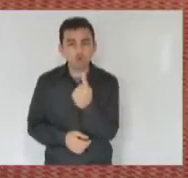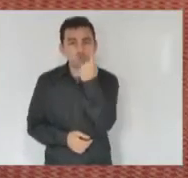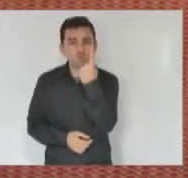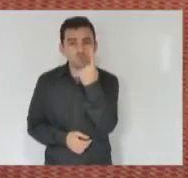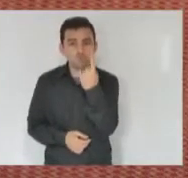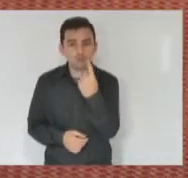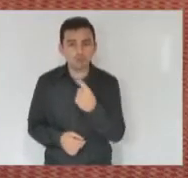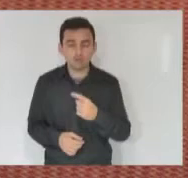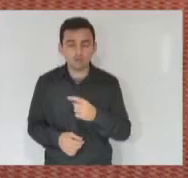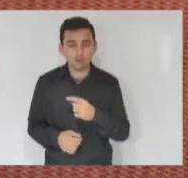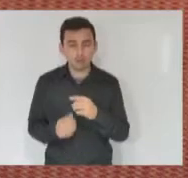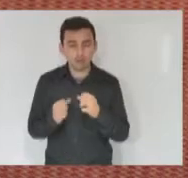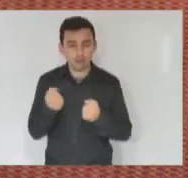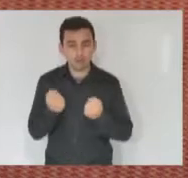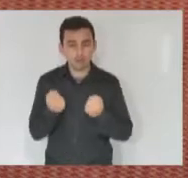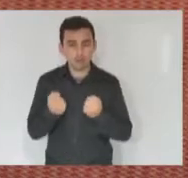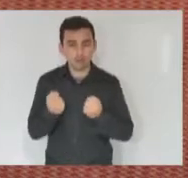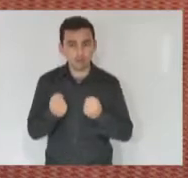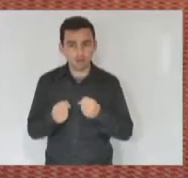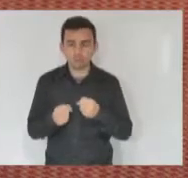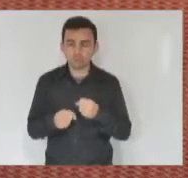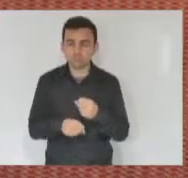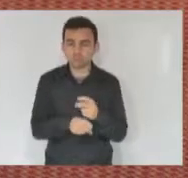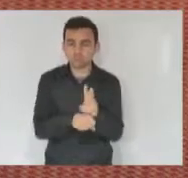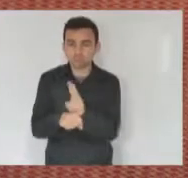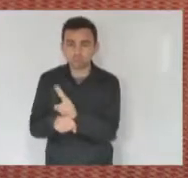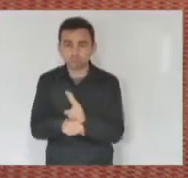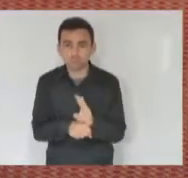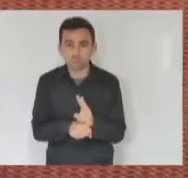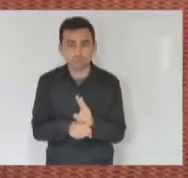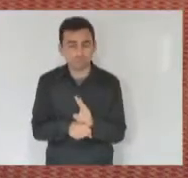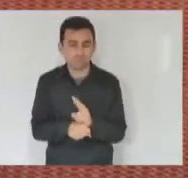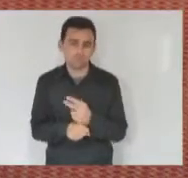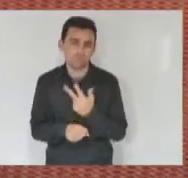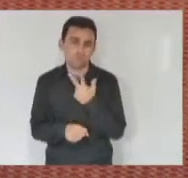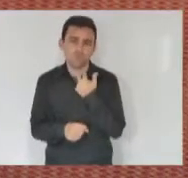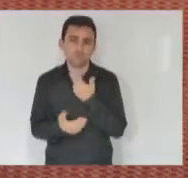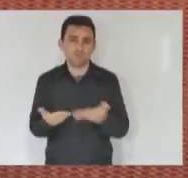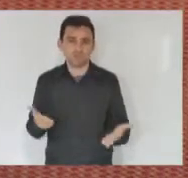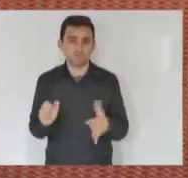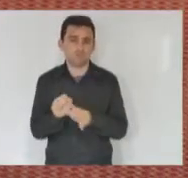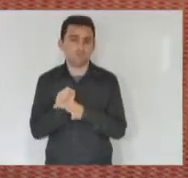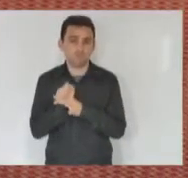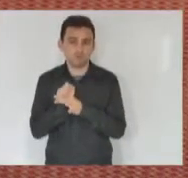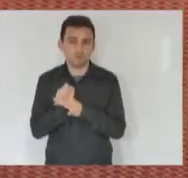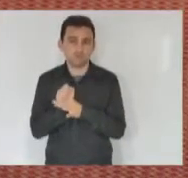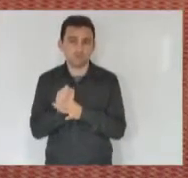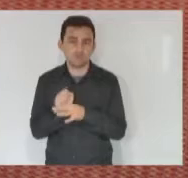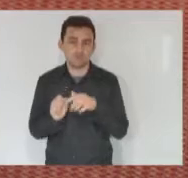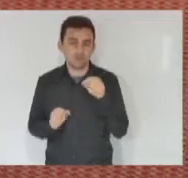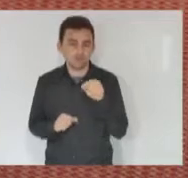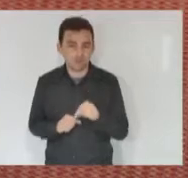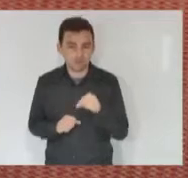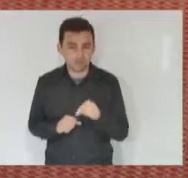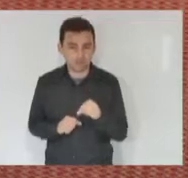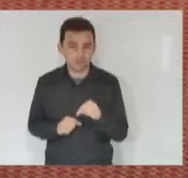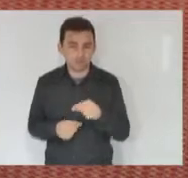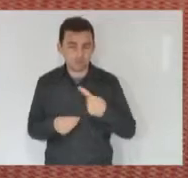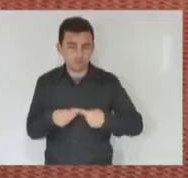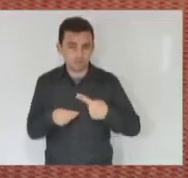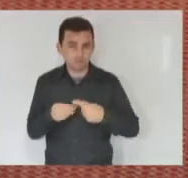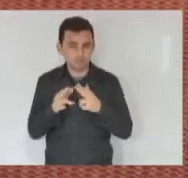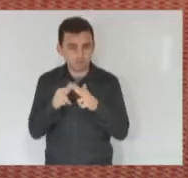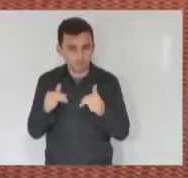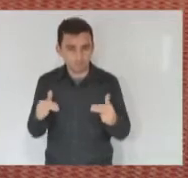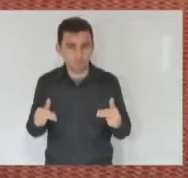atendendo toda essa área ali. Não podemos perder esse patrimônio, que é a segurança que nós temos, não só na cidade de Florianópolis e